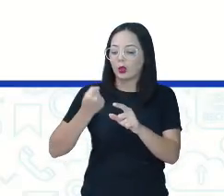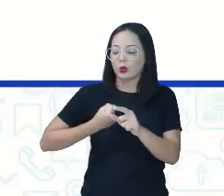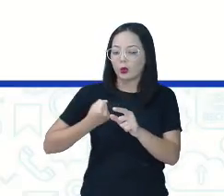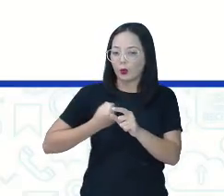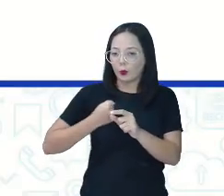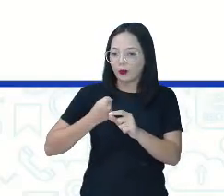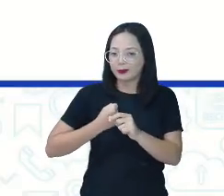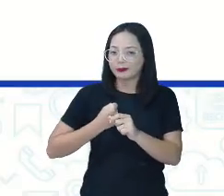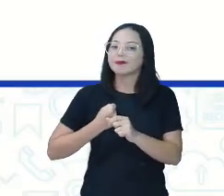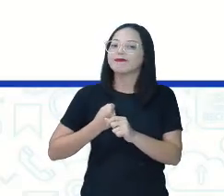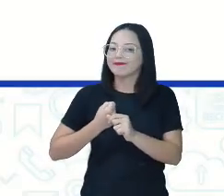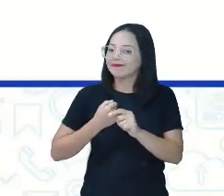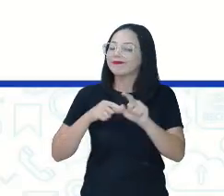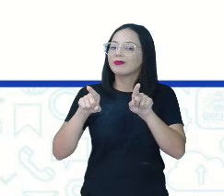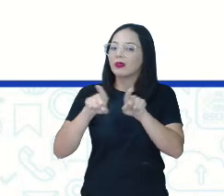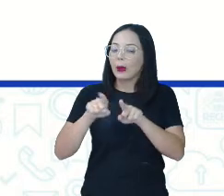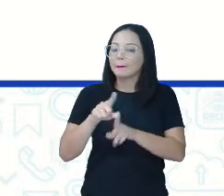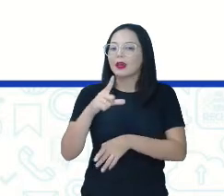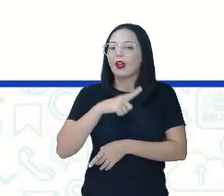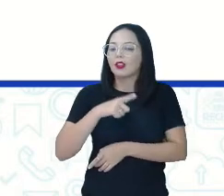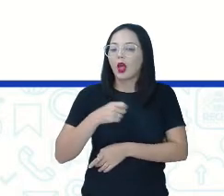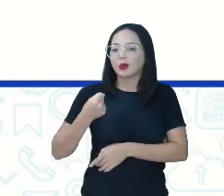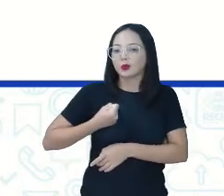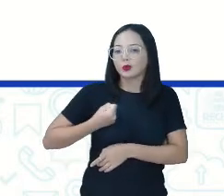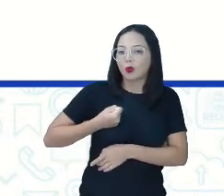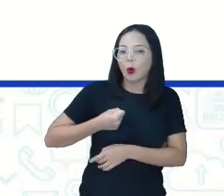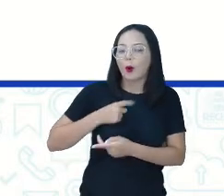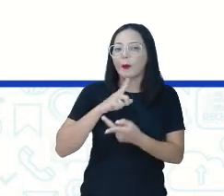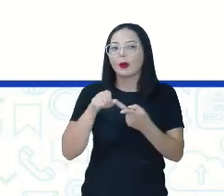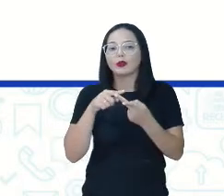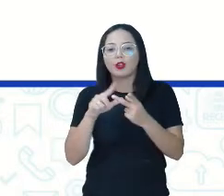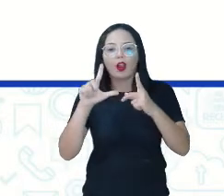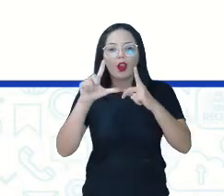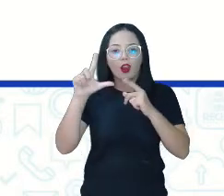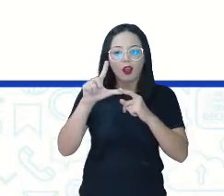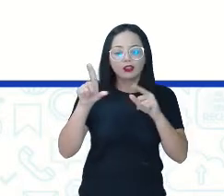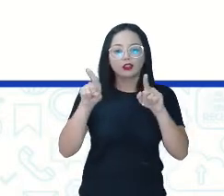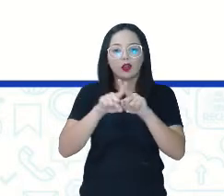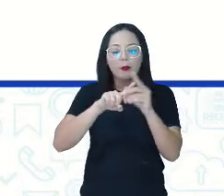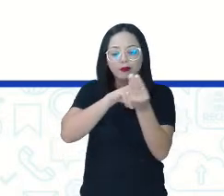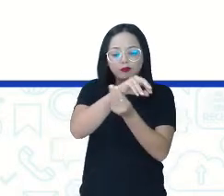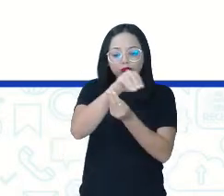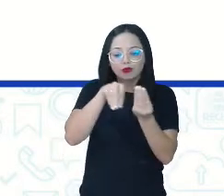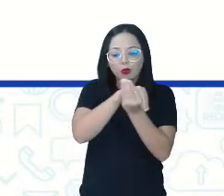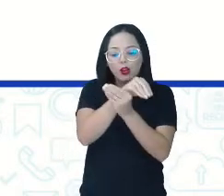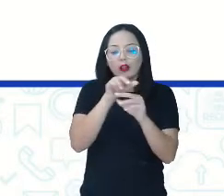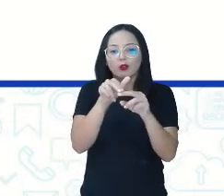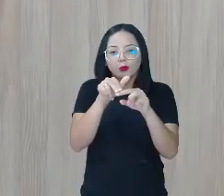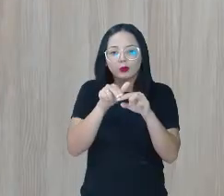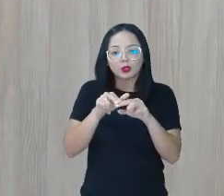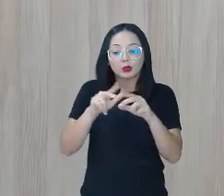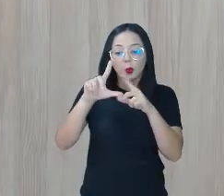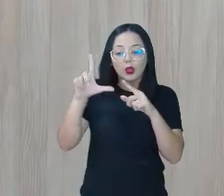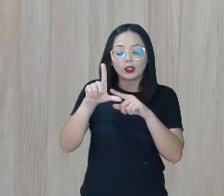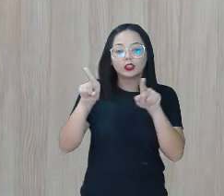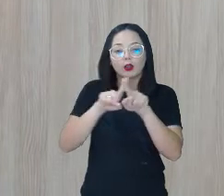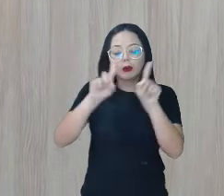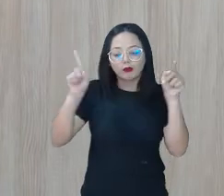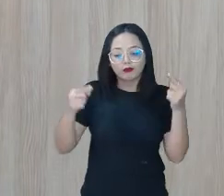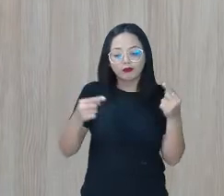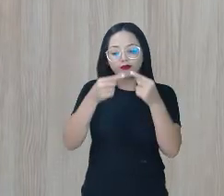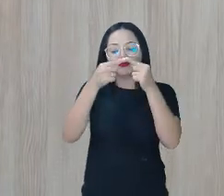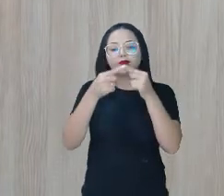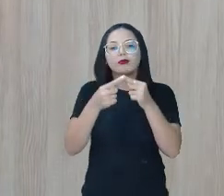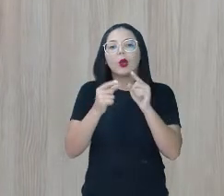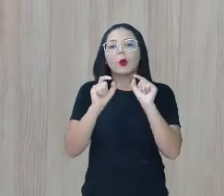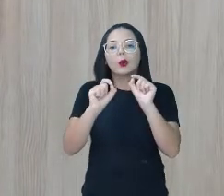números, tá? Vai aparecer números e vai aparecer letras, então essas letras é que nos dá aí a